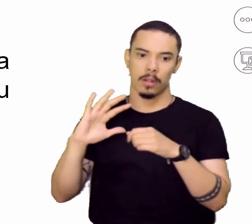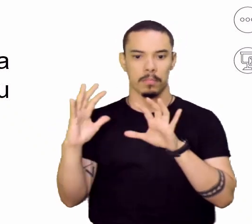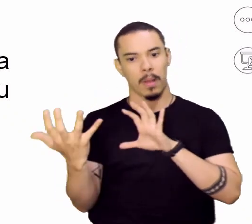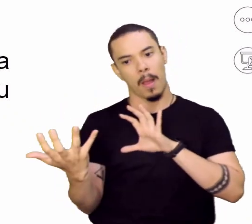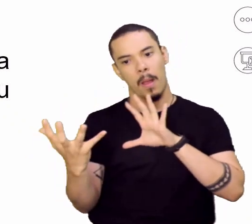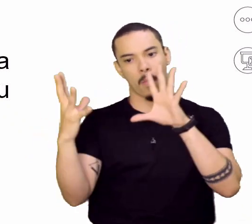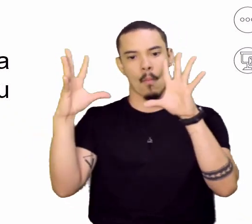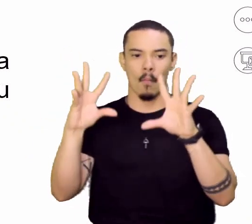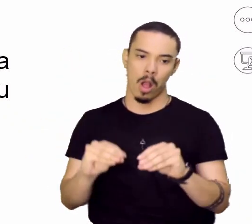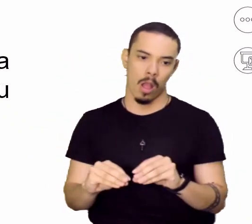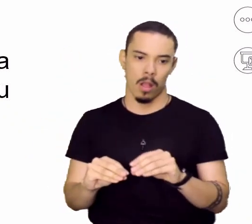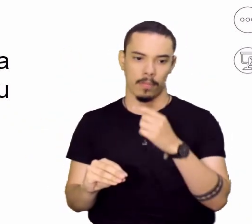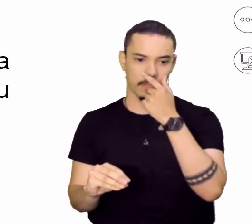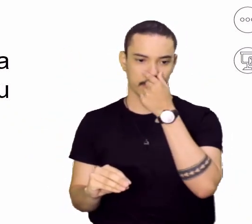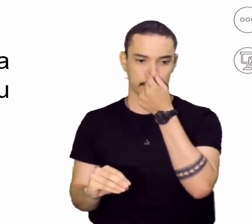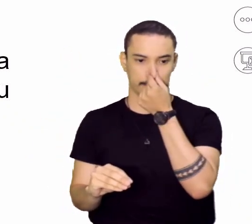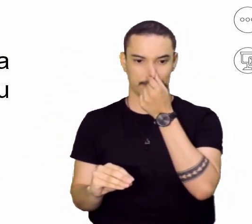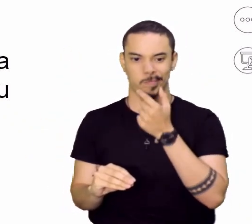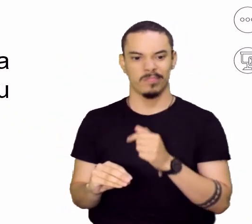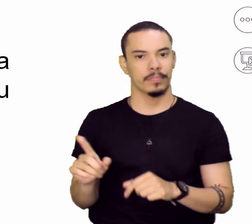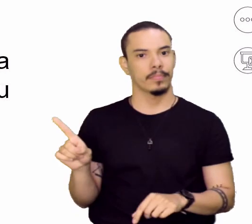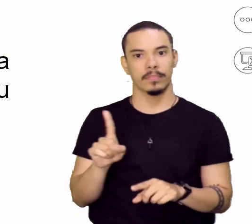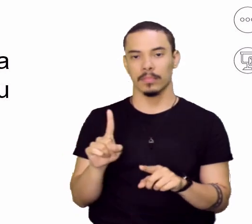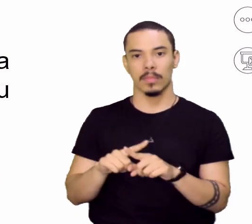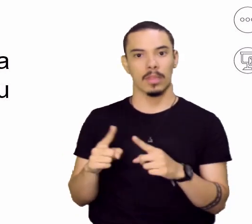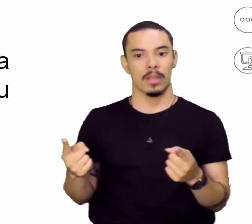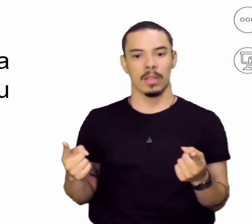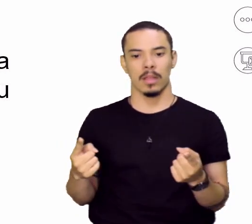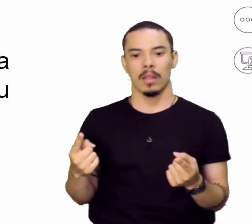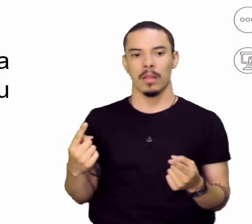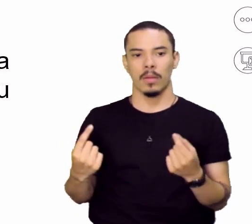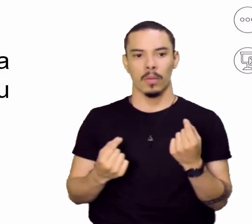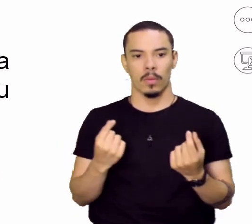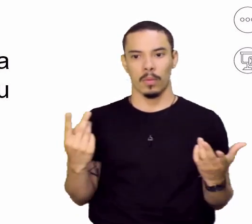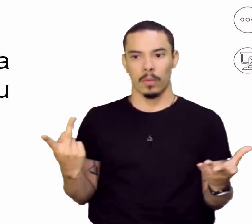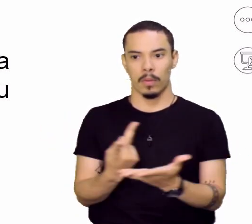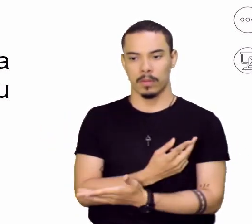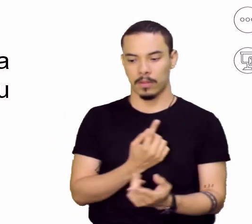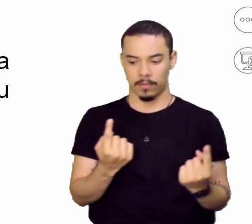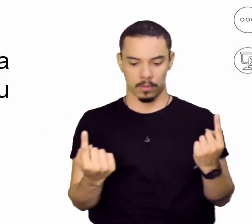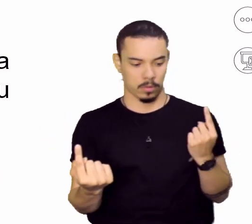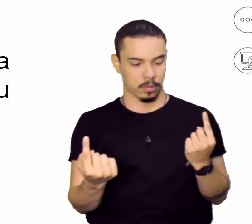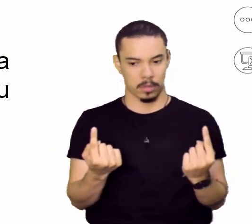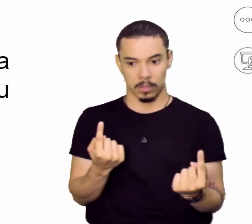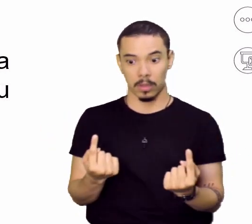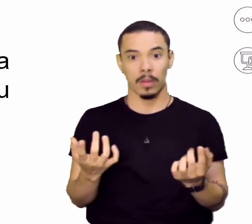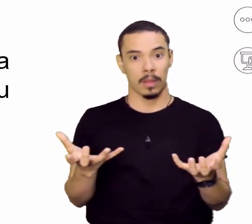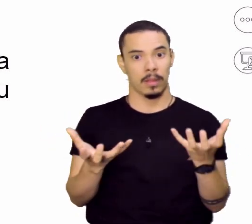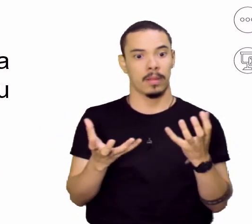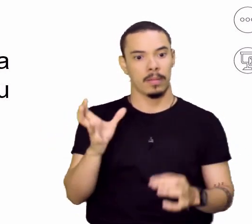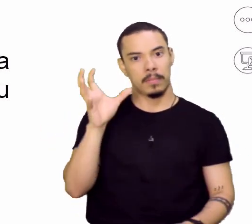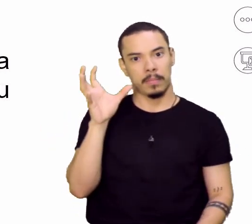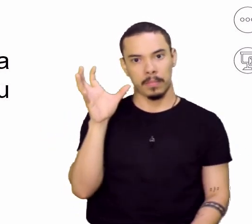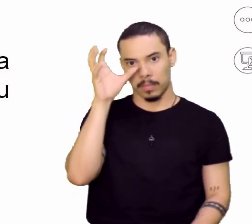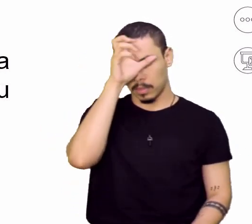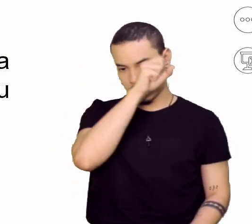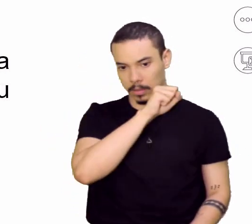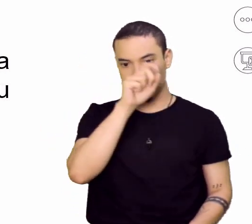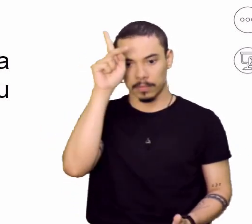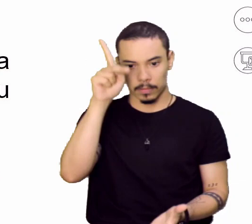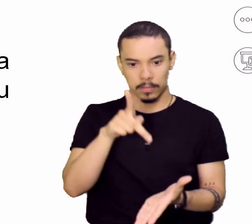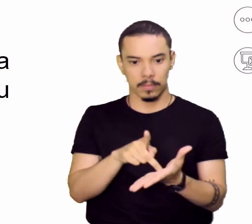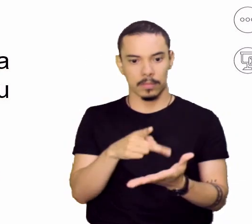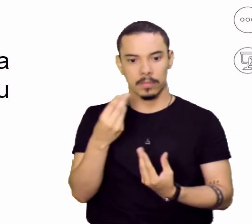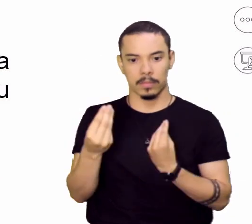se apaga. Ele não rejeitava as contradições e queria aprender a realidade em sua